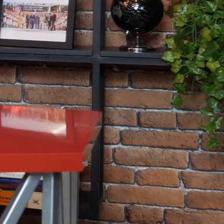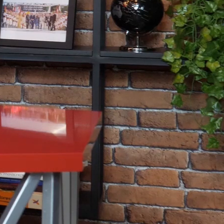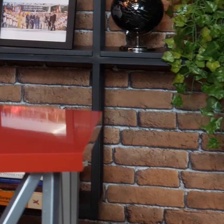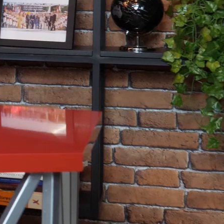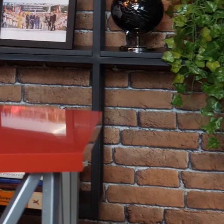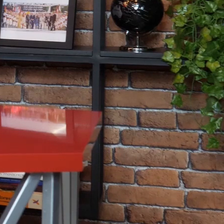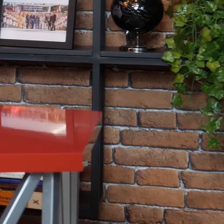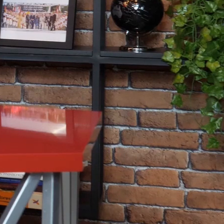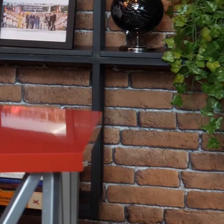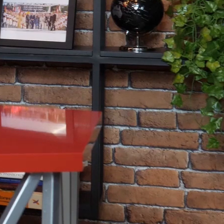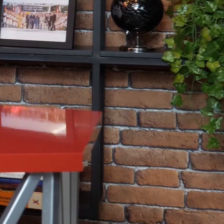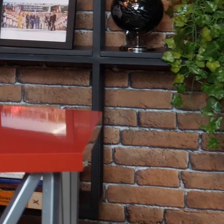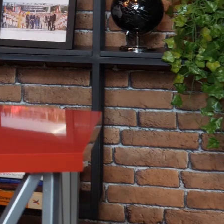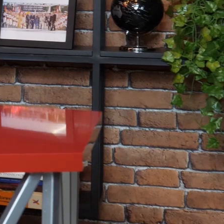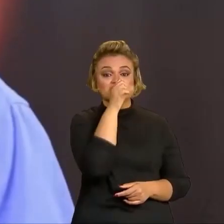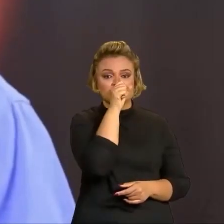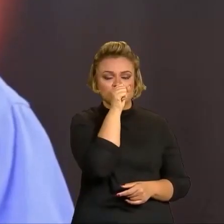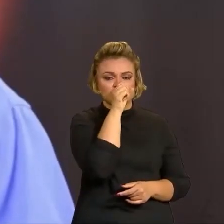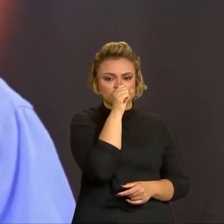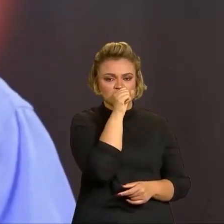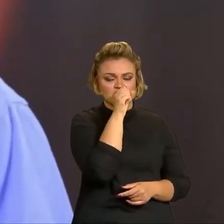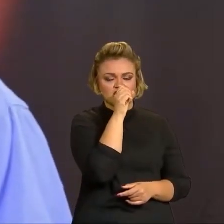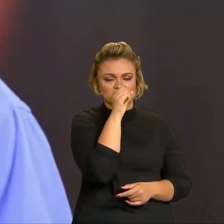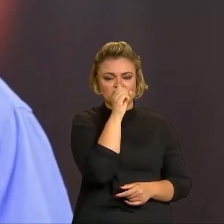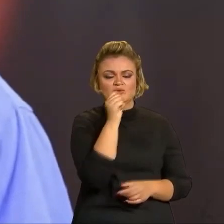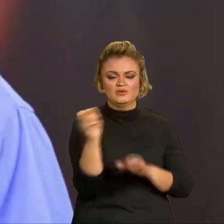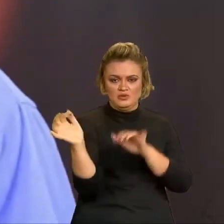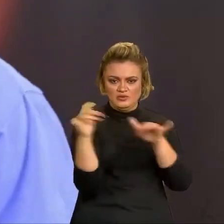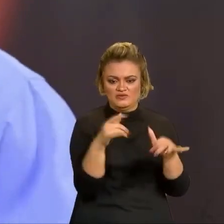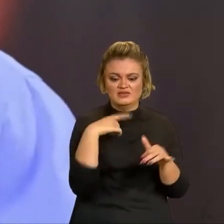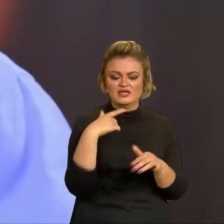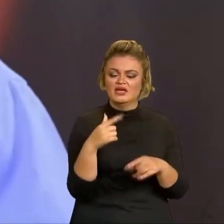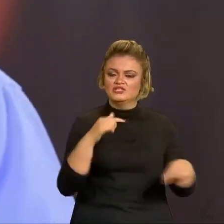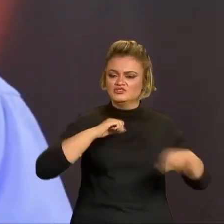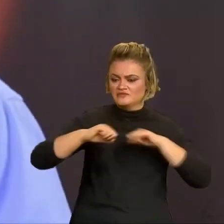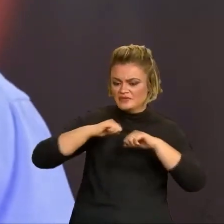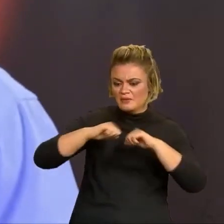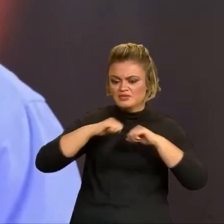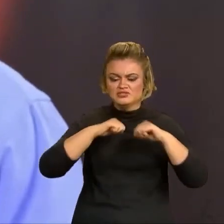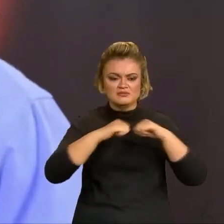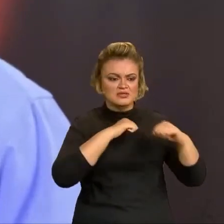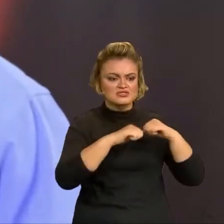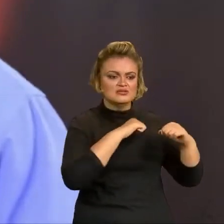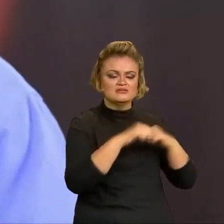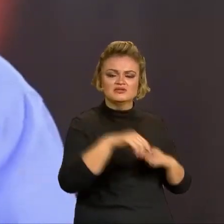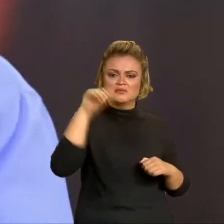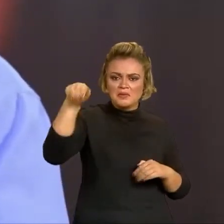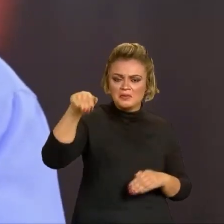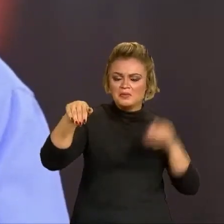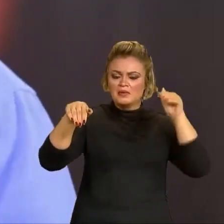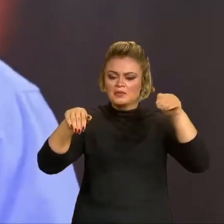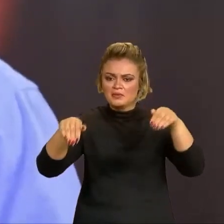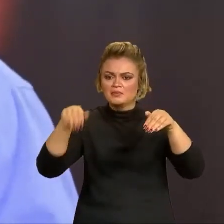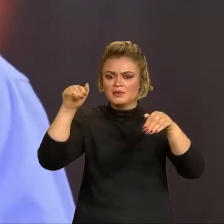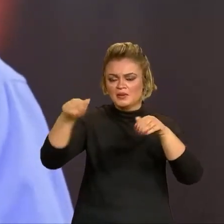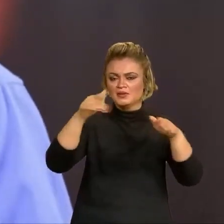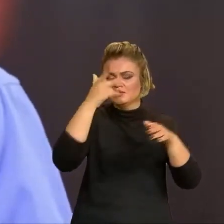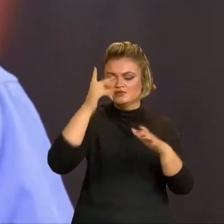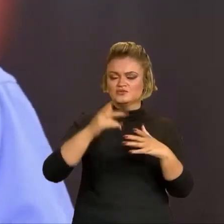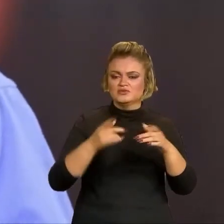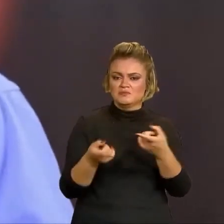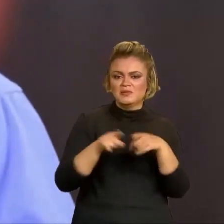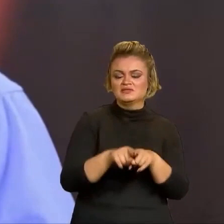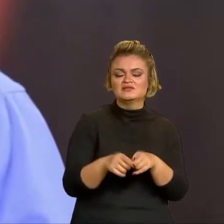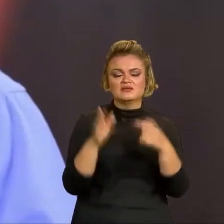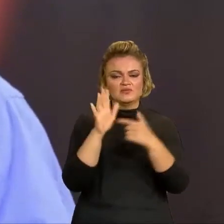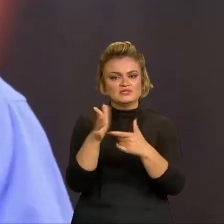ao narcotráfico na região. Vamos fazer um grande debate e vamos tentar convencer os nossos parceiros de que nós precisamos trabalhar